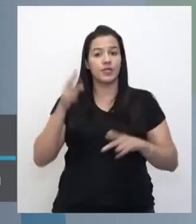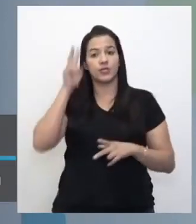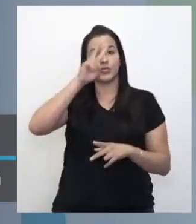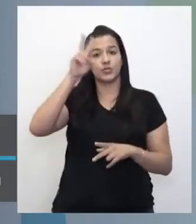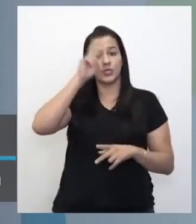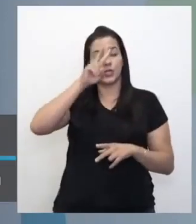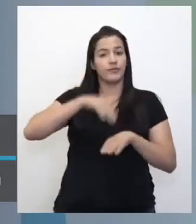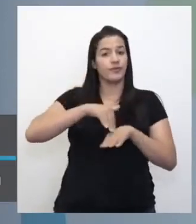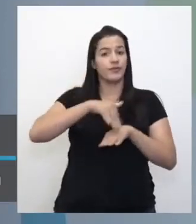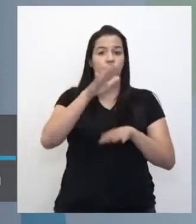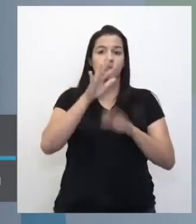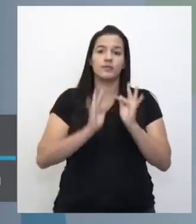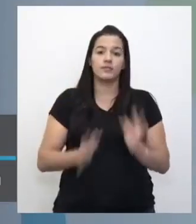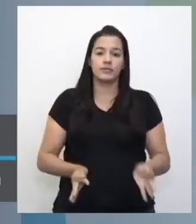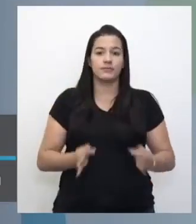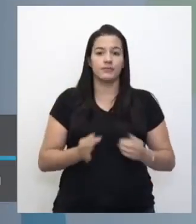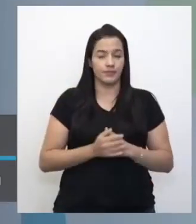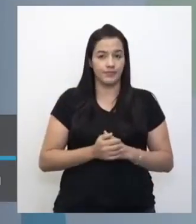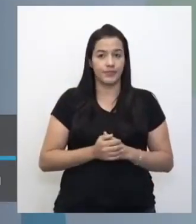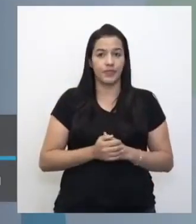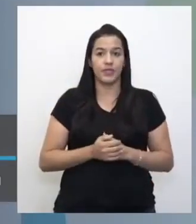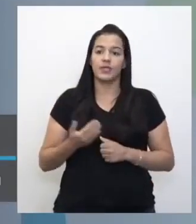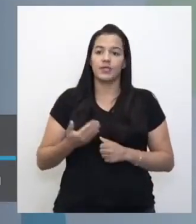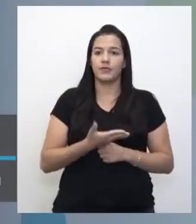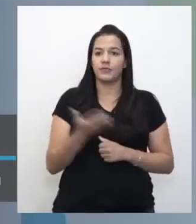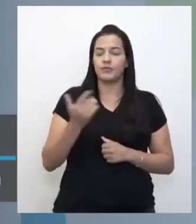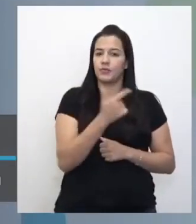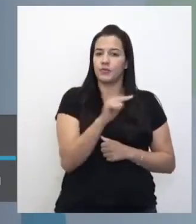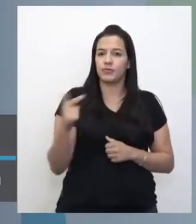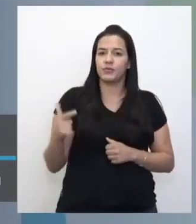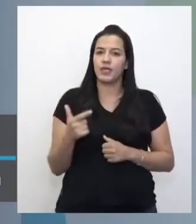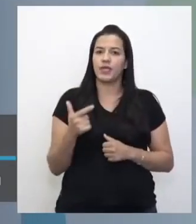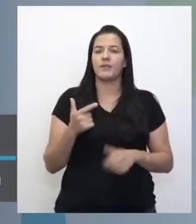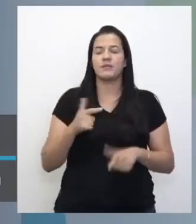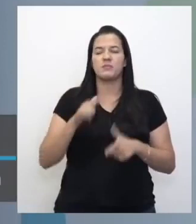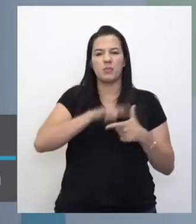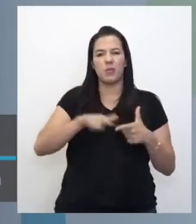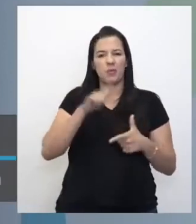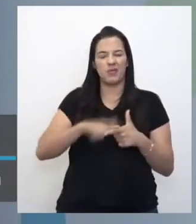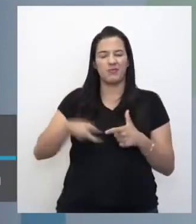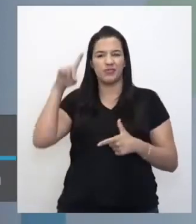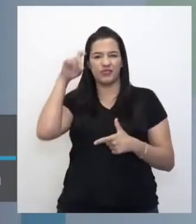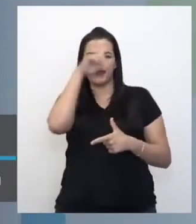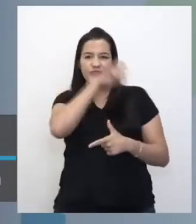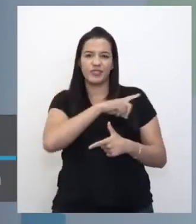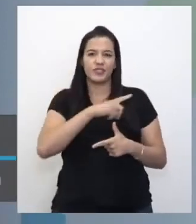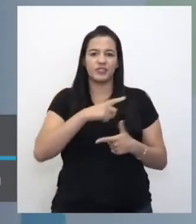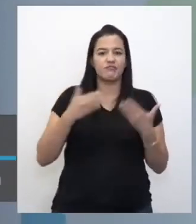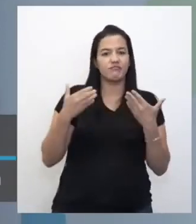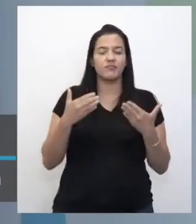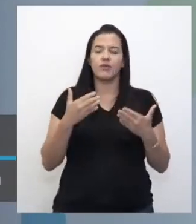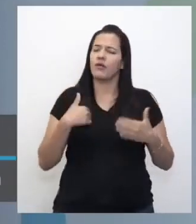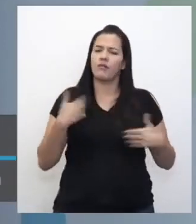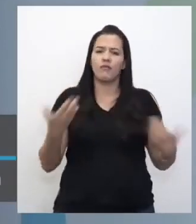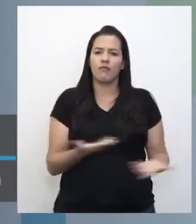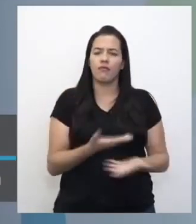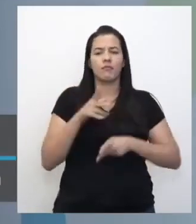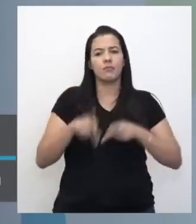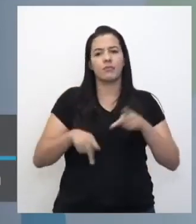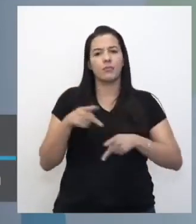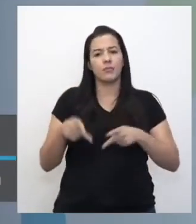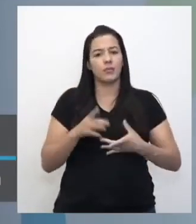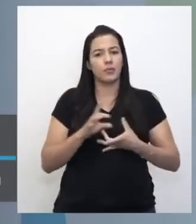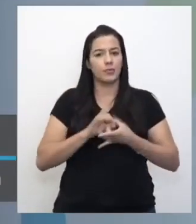os poemas ficaram mais simples. Então você não tem mais aqueles poemas complicados de entender, não, ficou popularizado. No